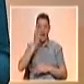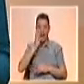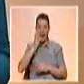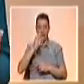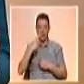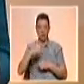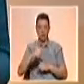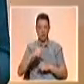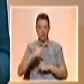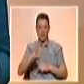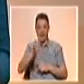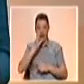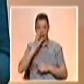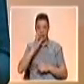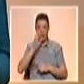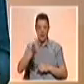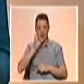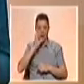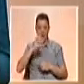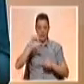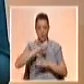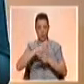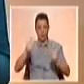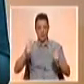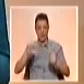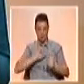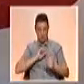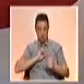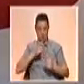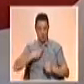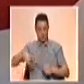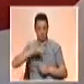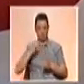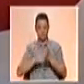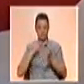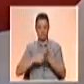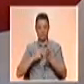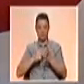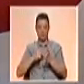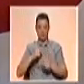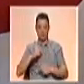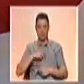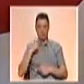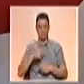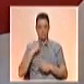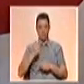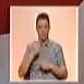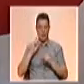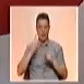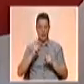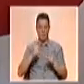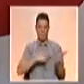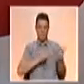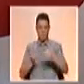Com água que é a água potável, a água de qualidade que nós precisamos, e ainda para mais, às vezes a própria